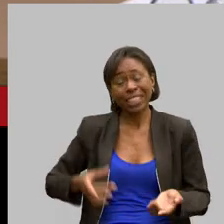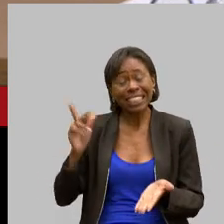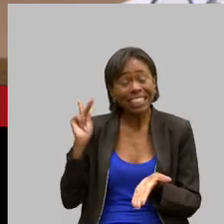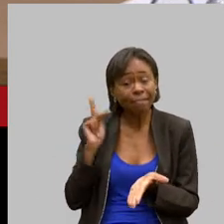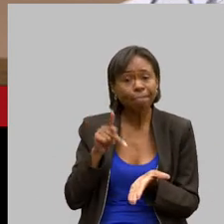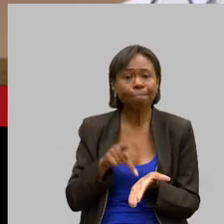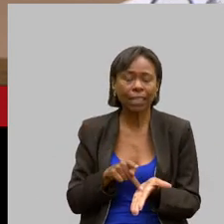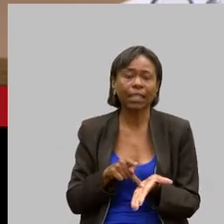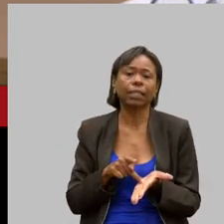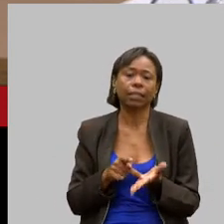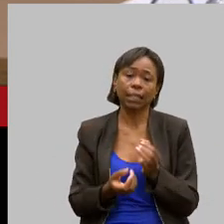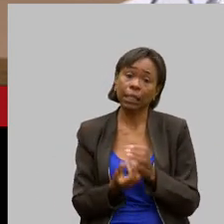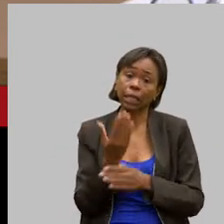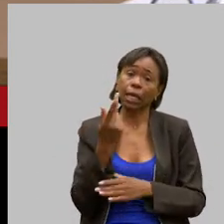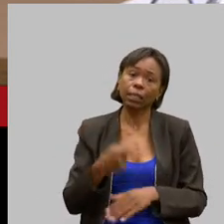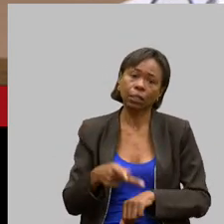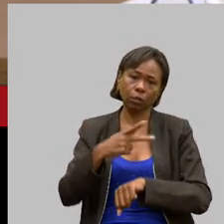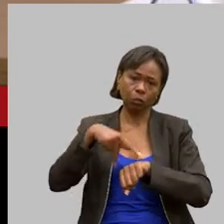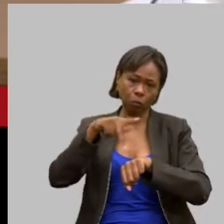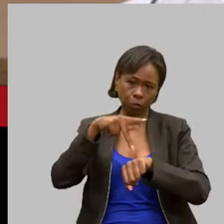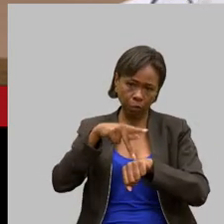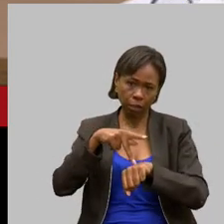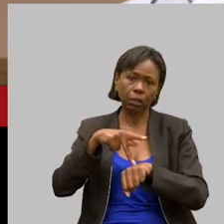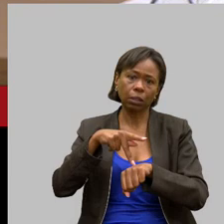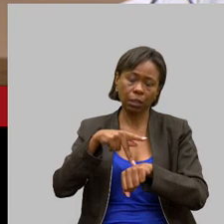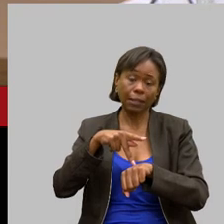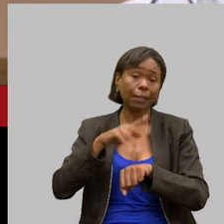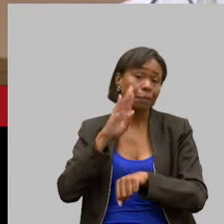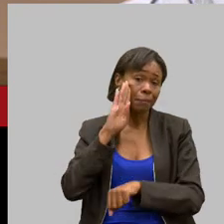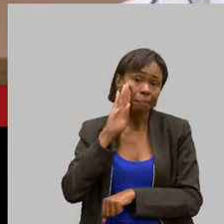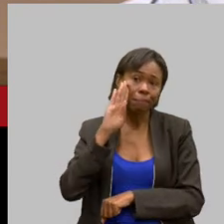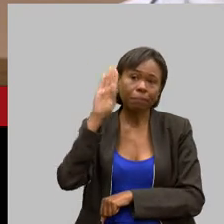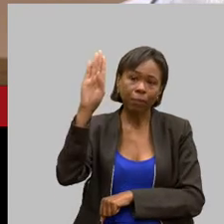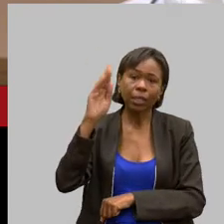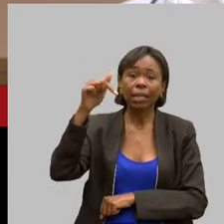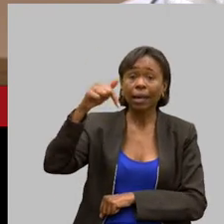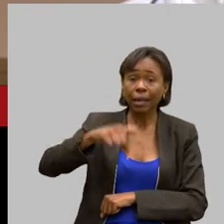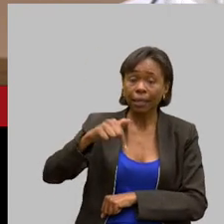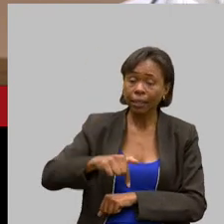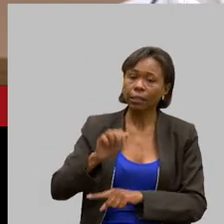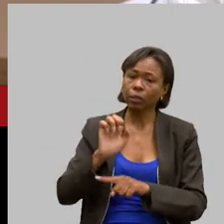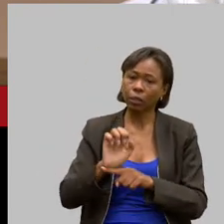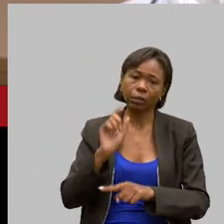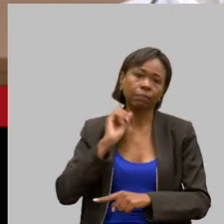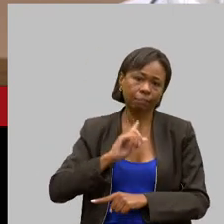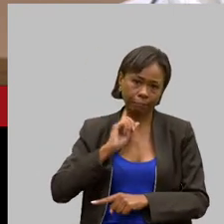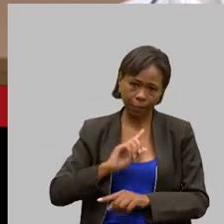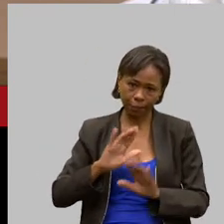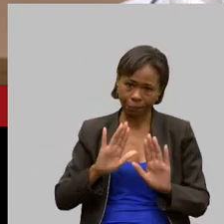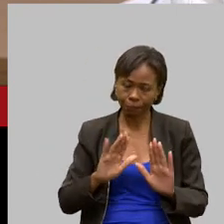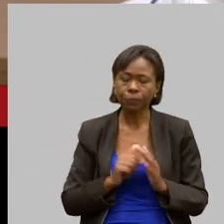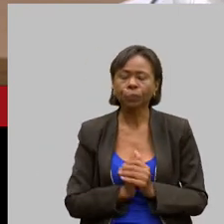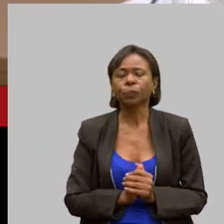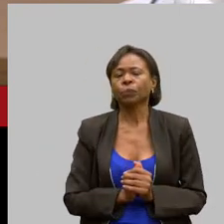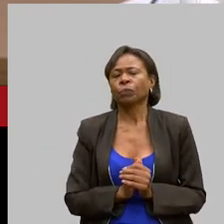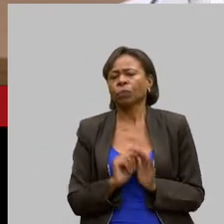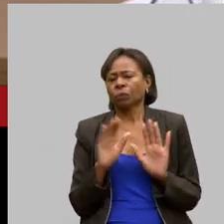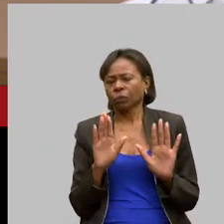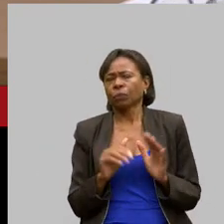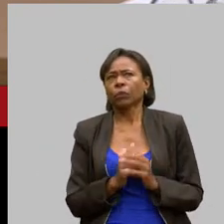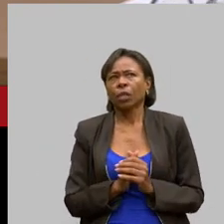estruturadas no nosso país e Mais especificamente aqui no estado de Minas Gerais gente